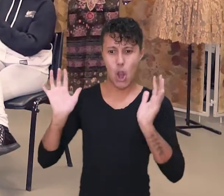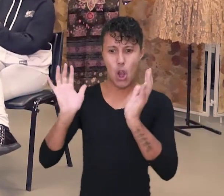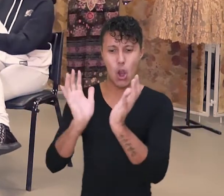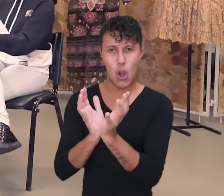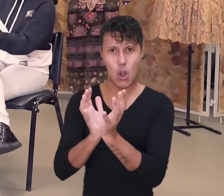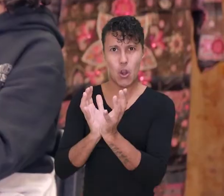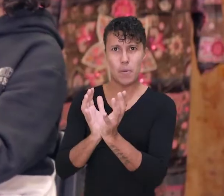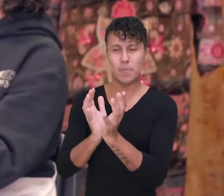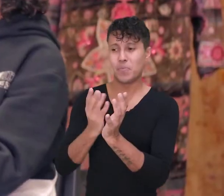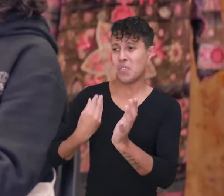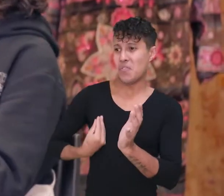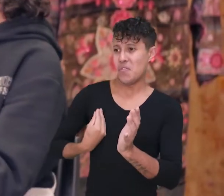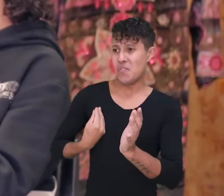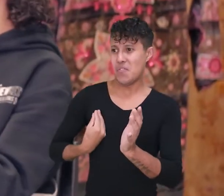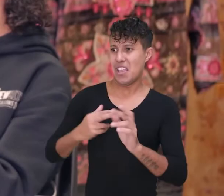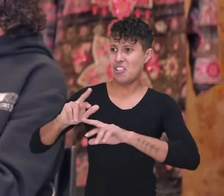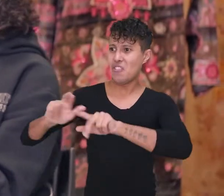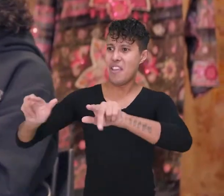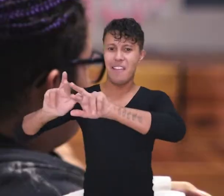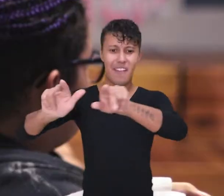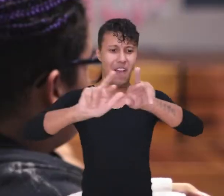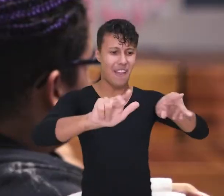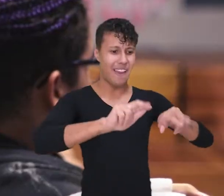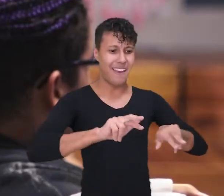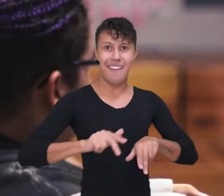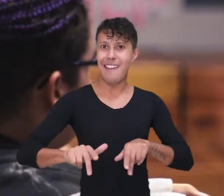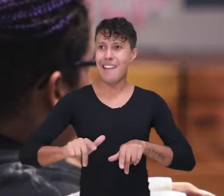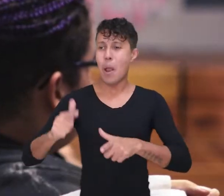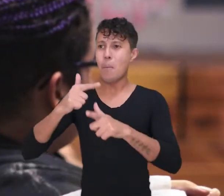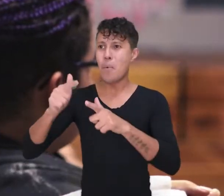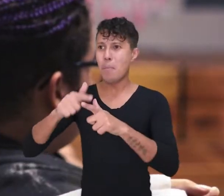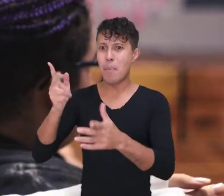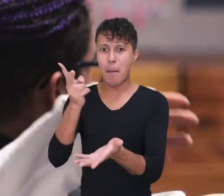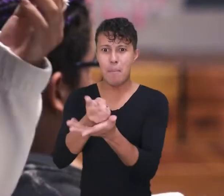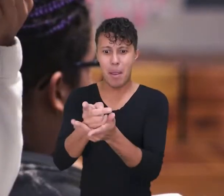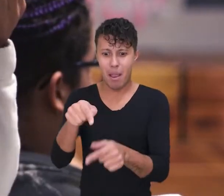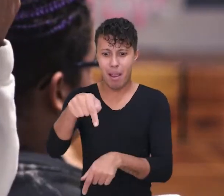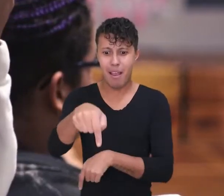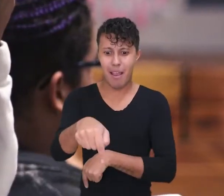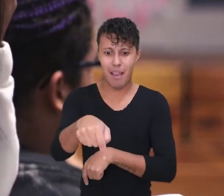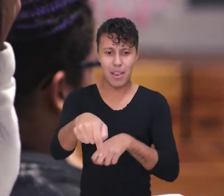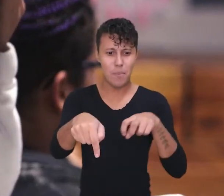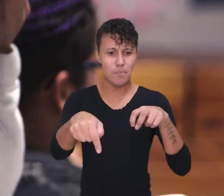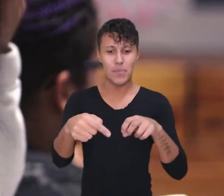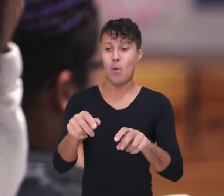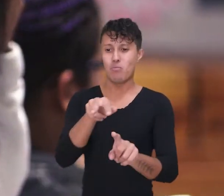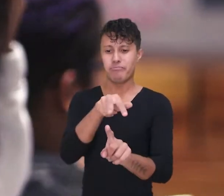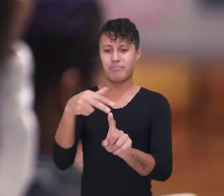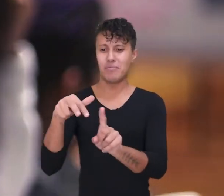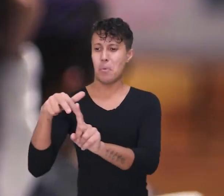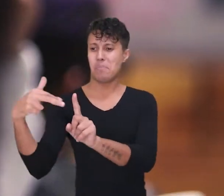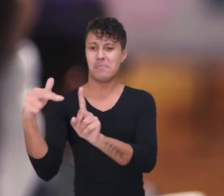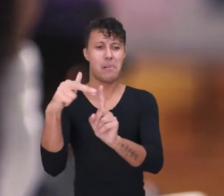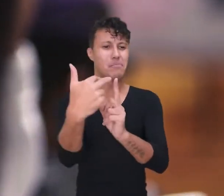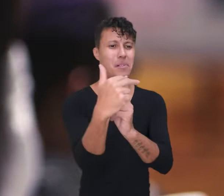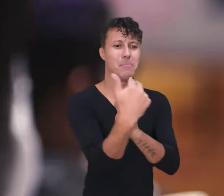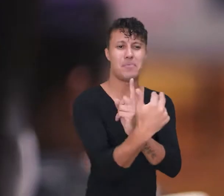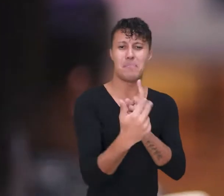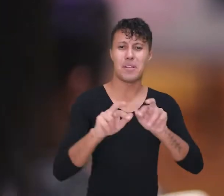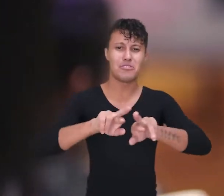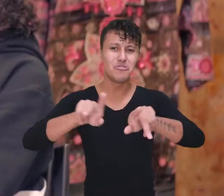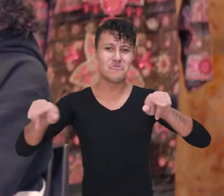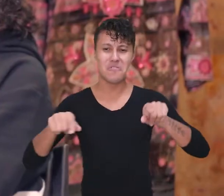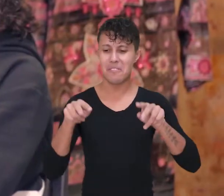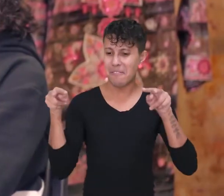traz realidades diferentes, situações diferentes para pensar às vezes no mesmo problema. E aí são visões diferentes, situações diferentes.